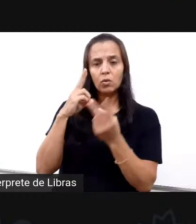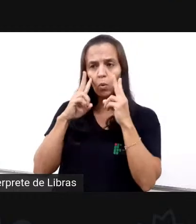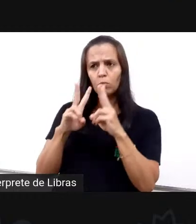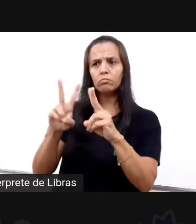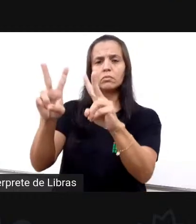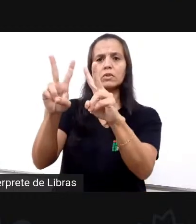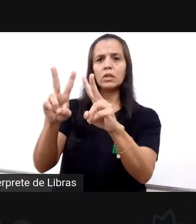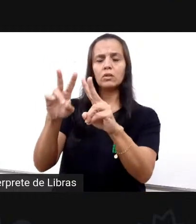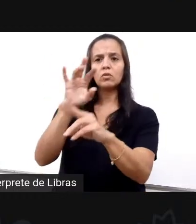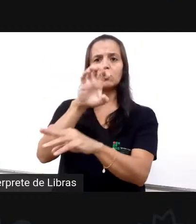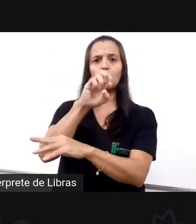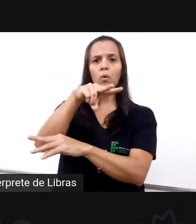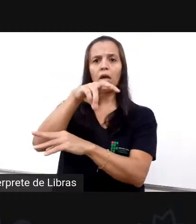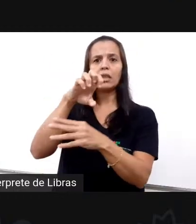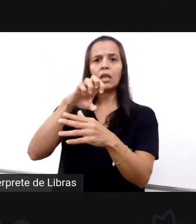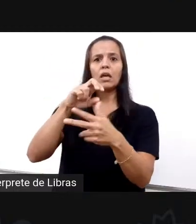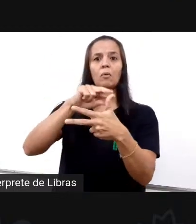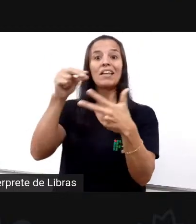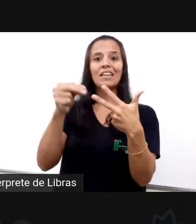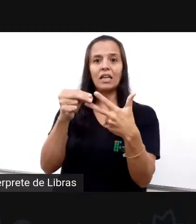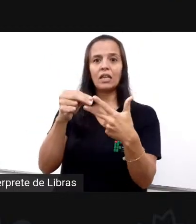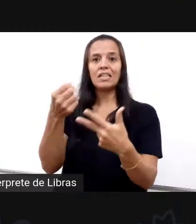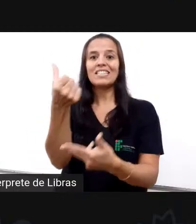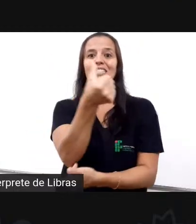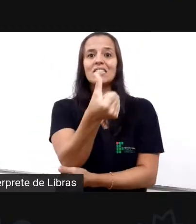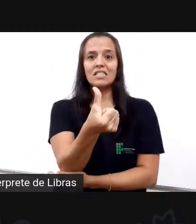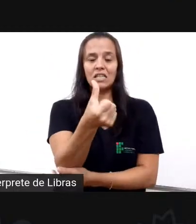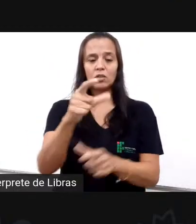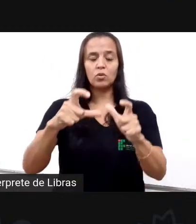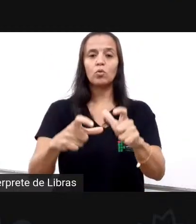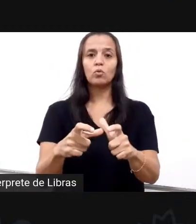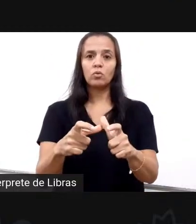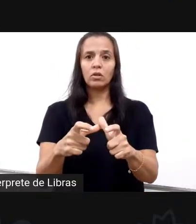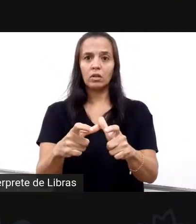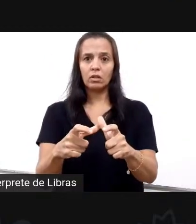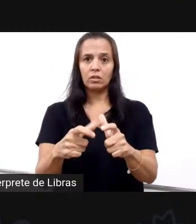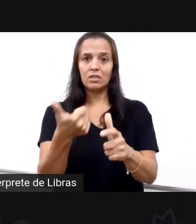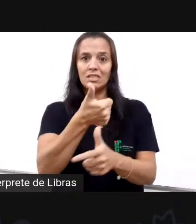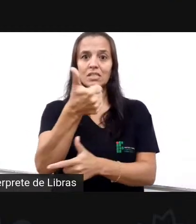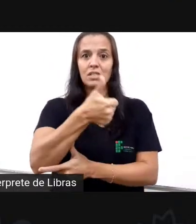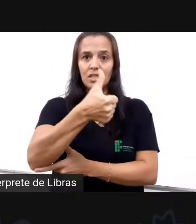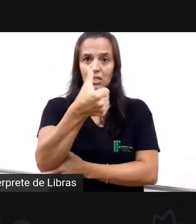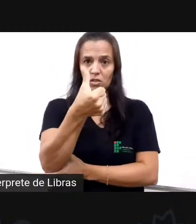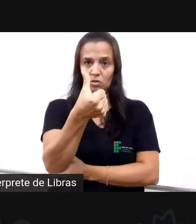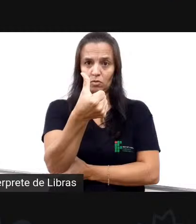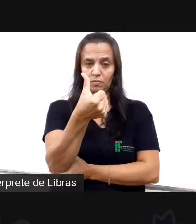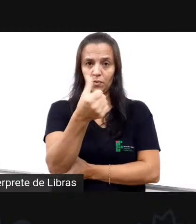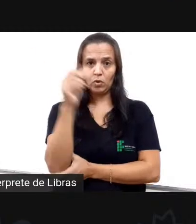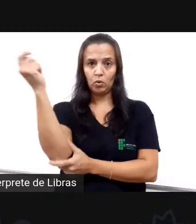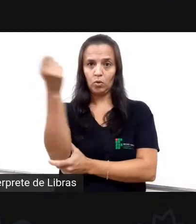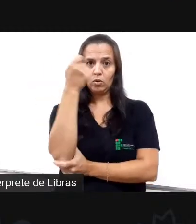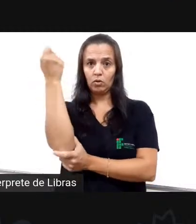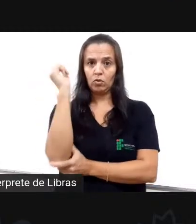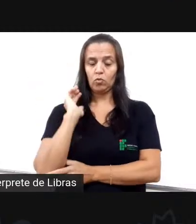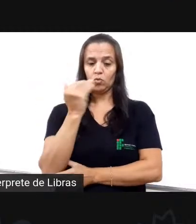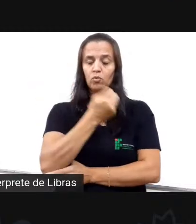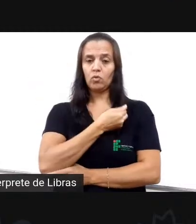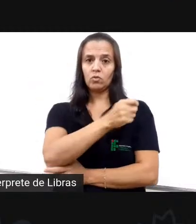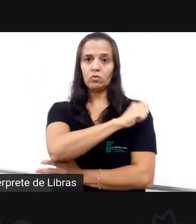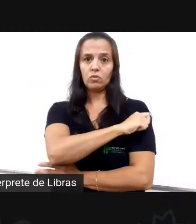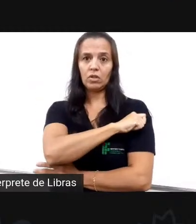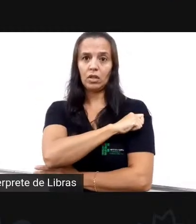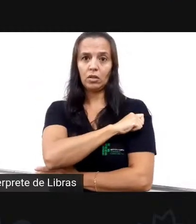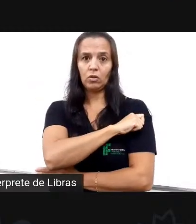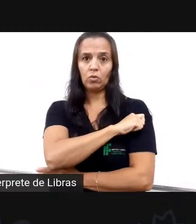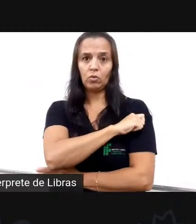do Enem, nós somos 6º lugar entre as instituições federais do Rio Grande do Sul. Os nossos alunos